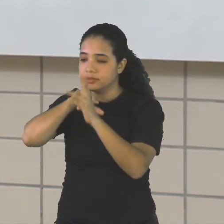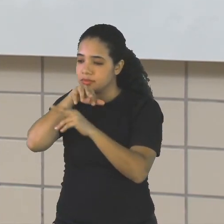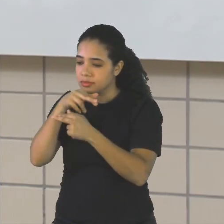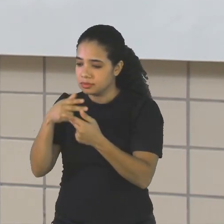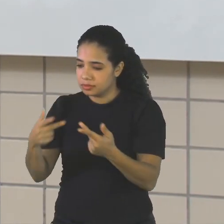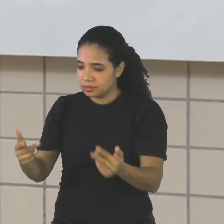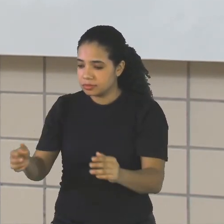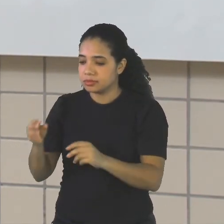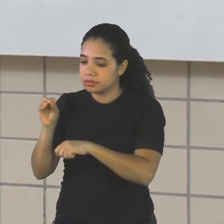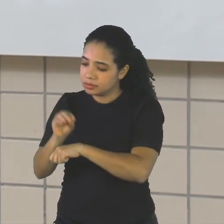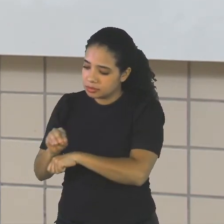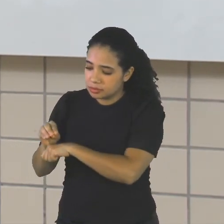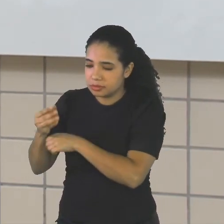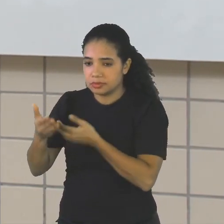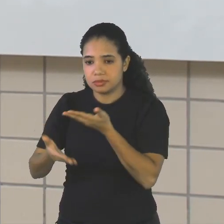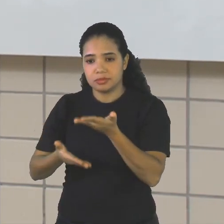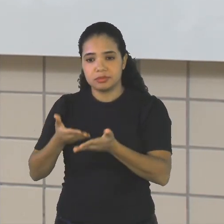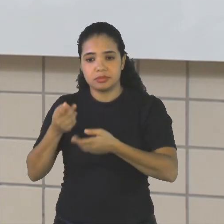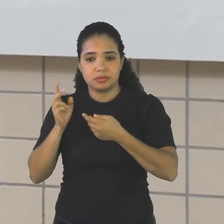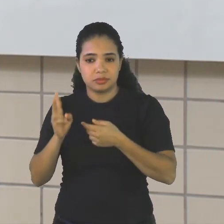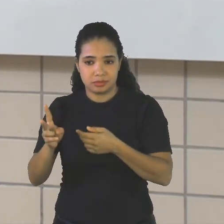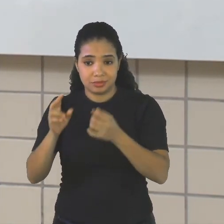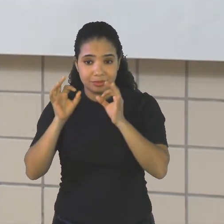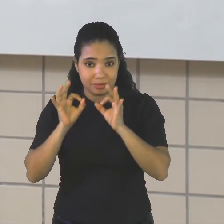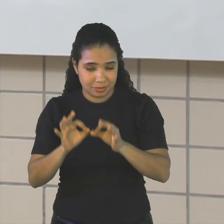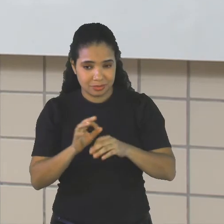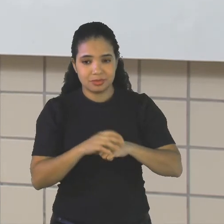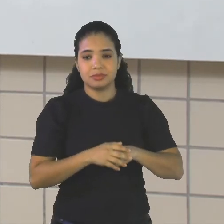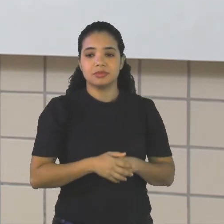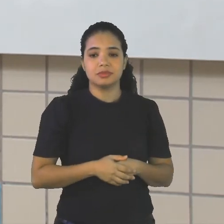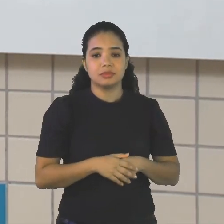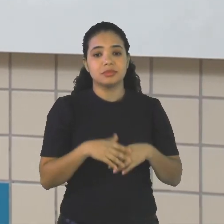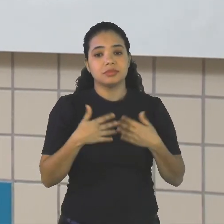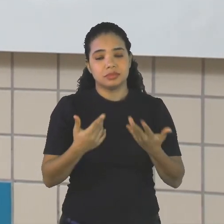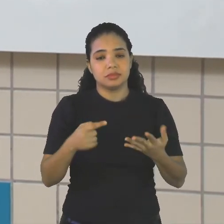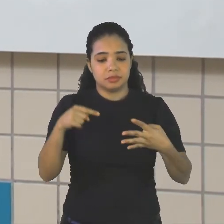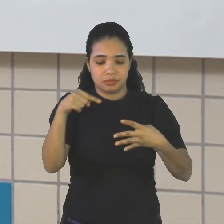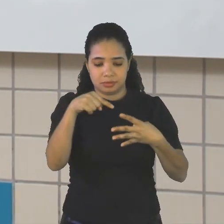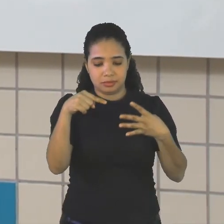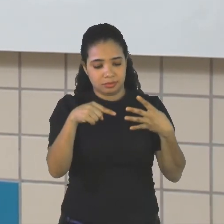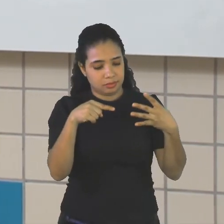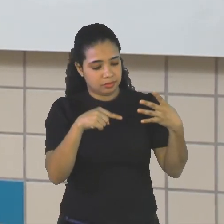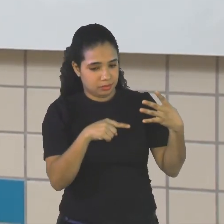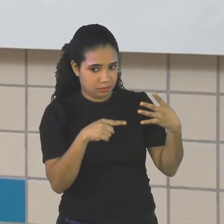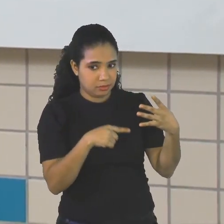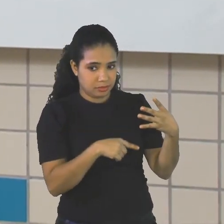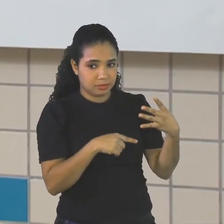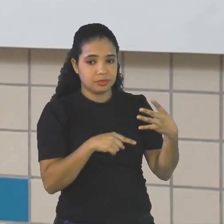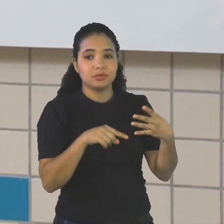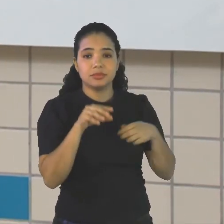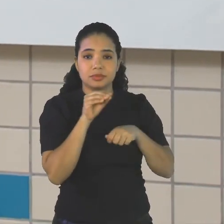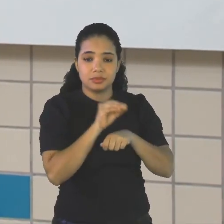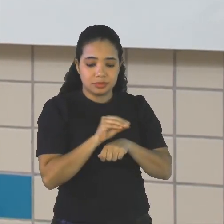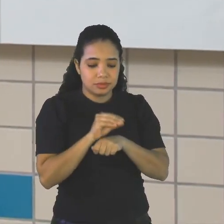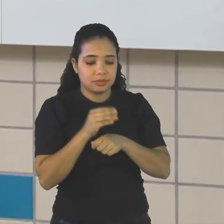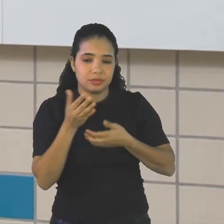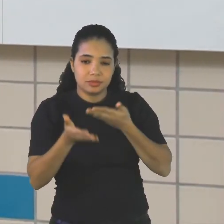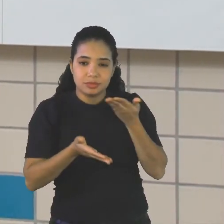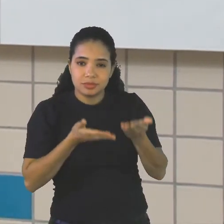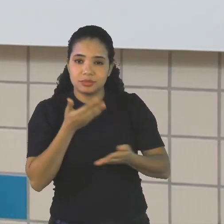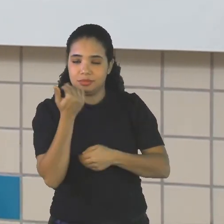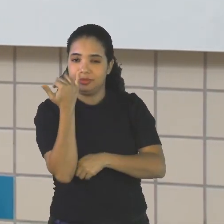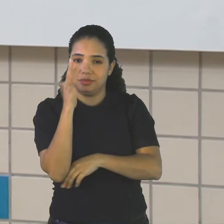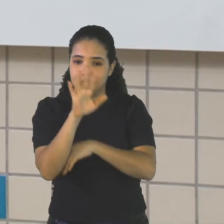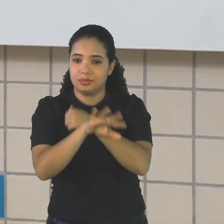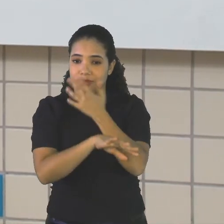certo? Esses foram os motivos que a gente colocou para vocês sobre a preservação da biodiversidade.